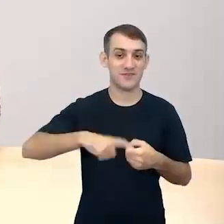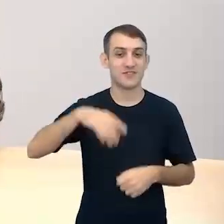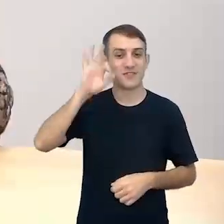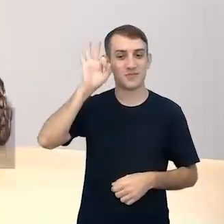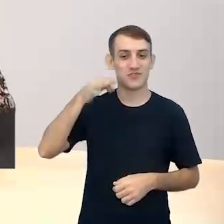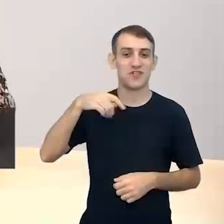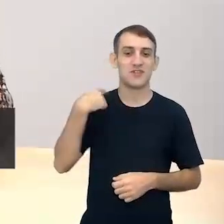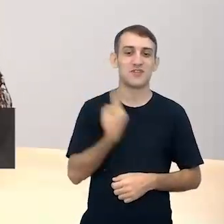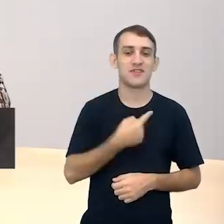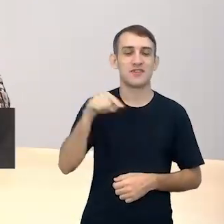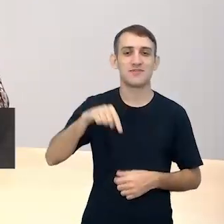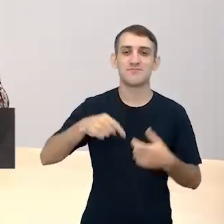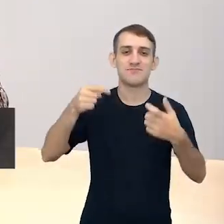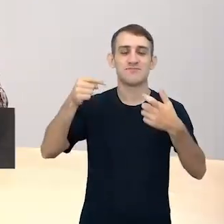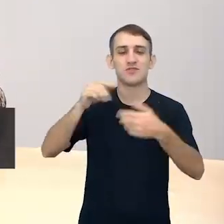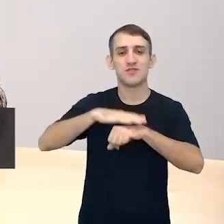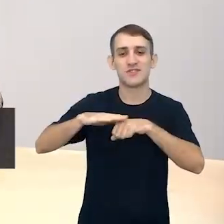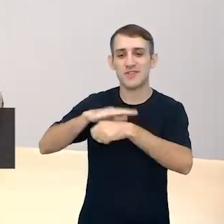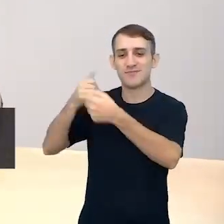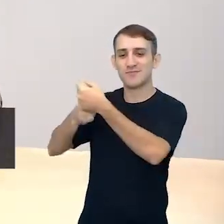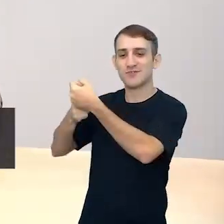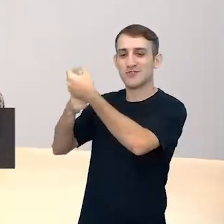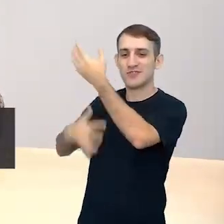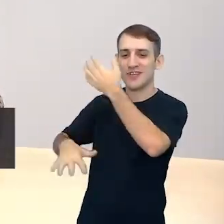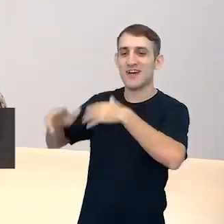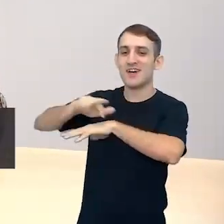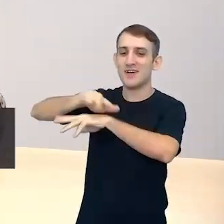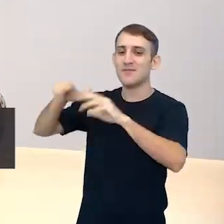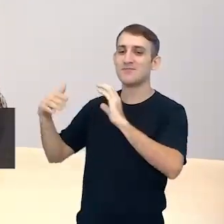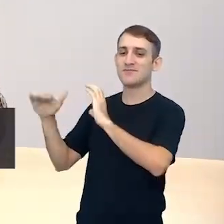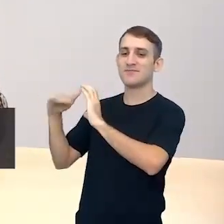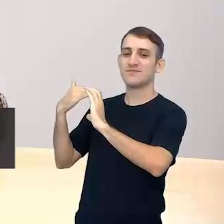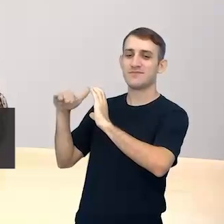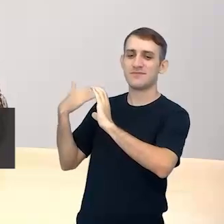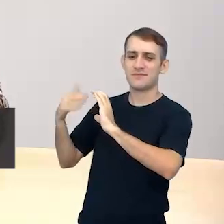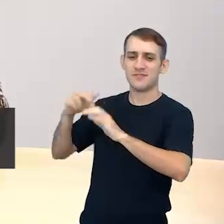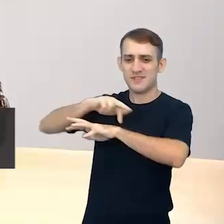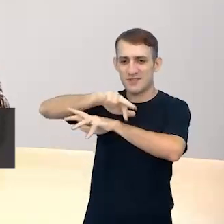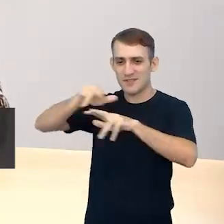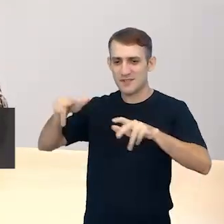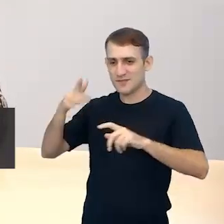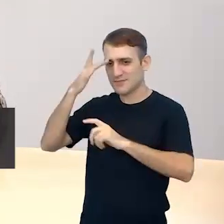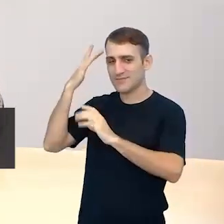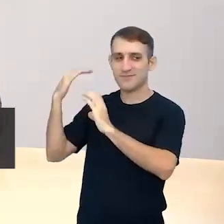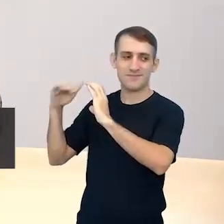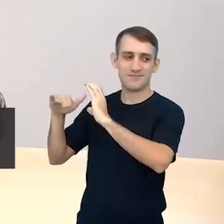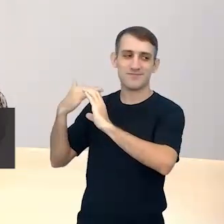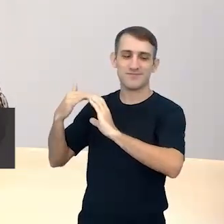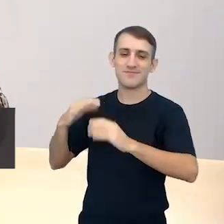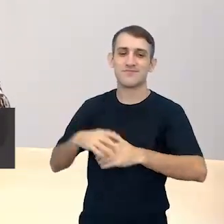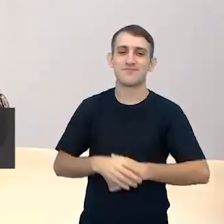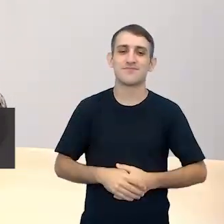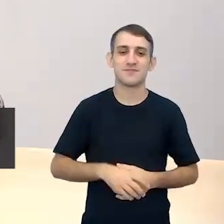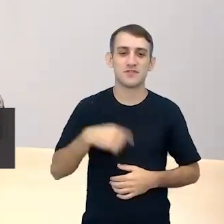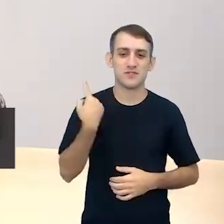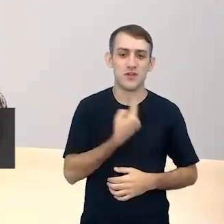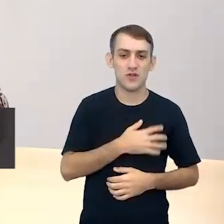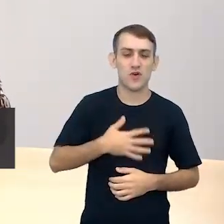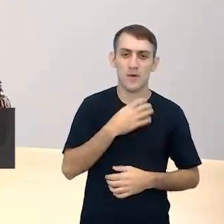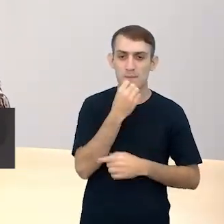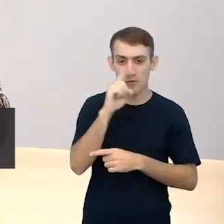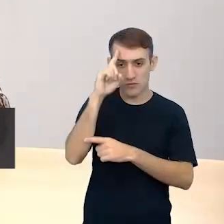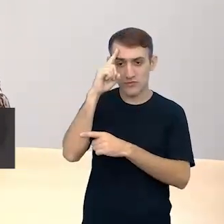Voltamos, vamos comentar aqui, o chat tá pegando fogo, Kimia. Tá, muitas contribuições, é isso que a gente gosta mesmo. E aqui eu vou dar um